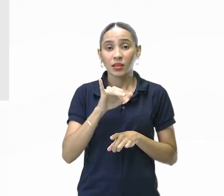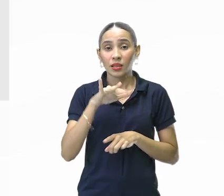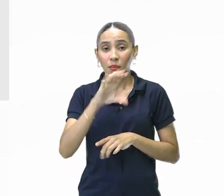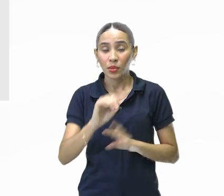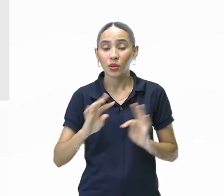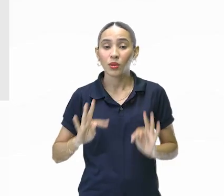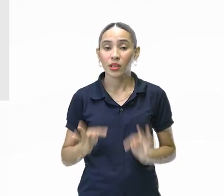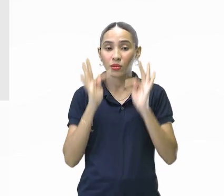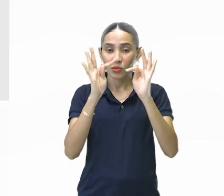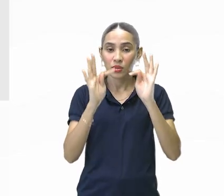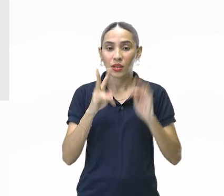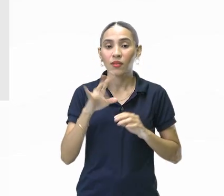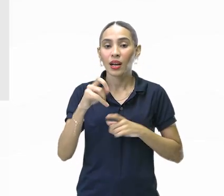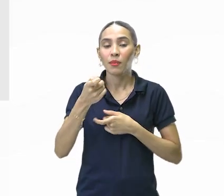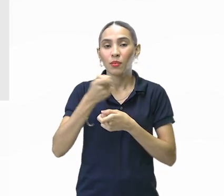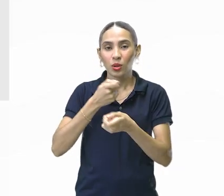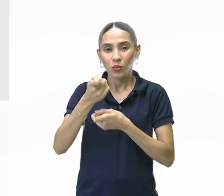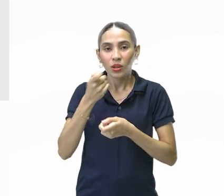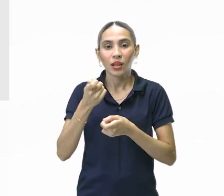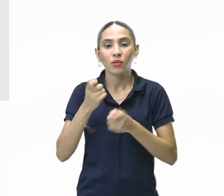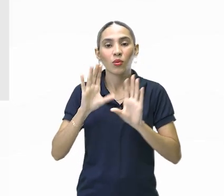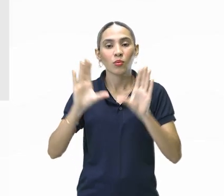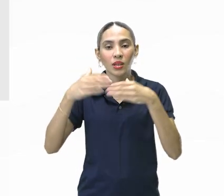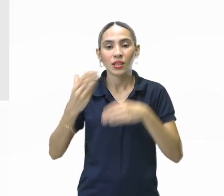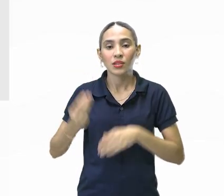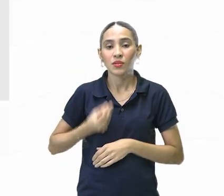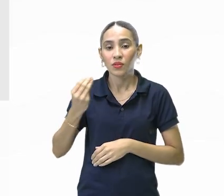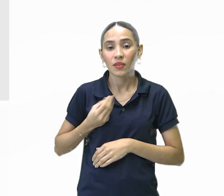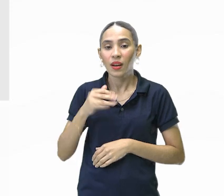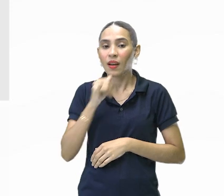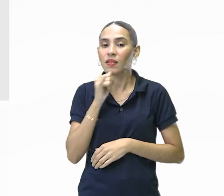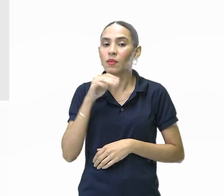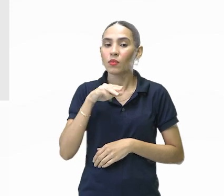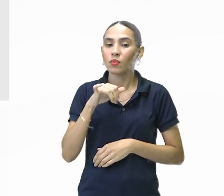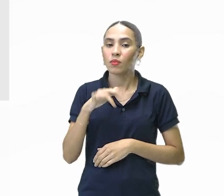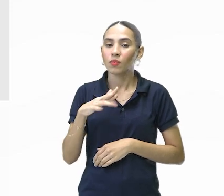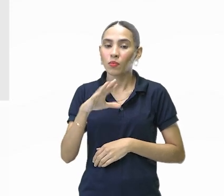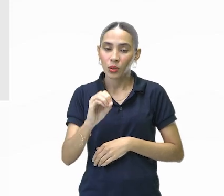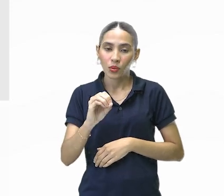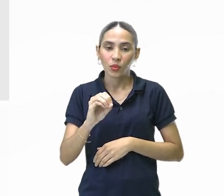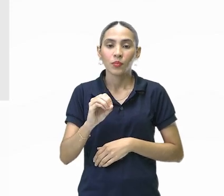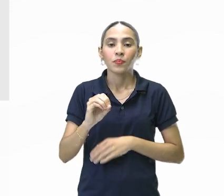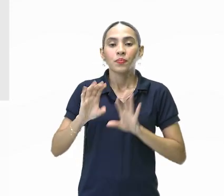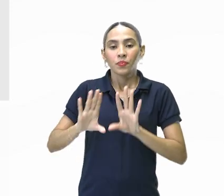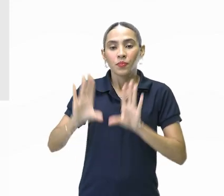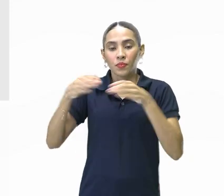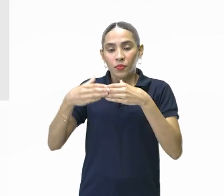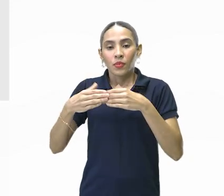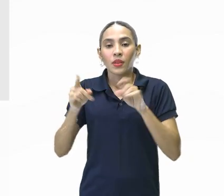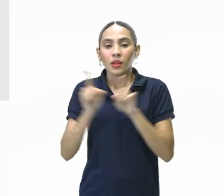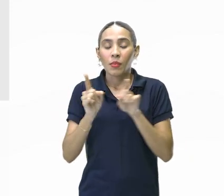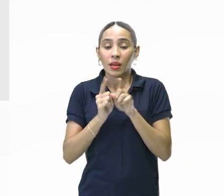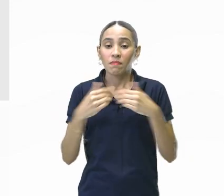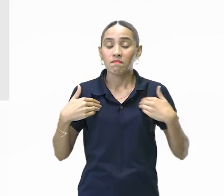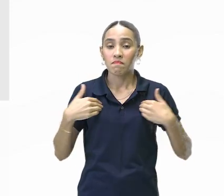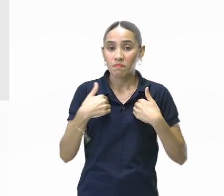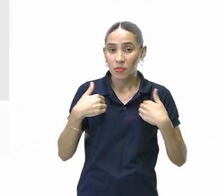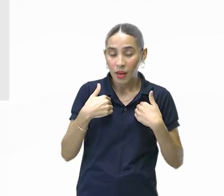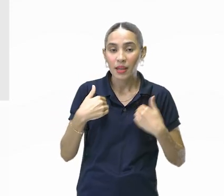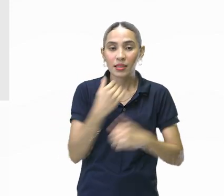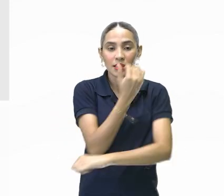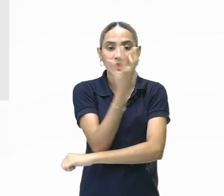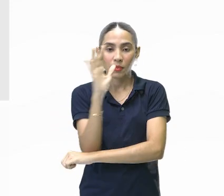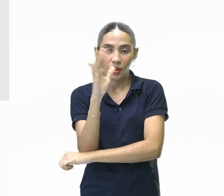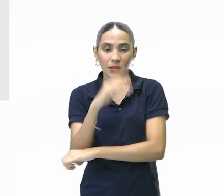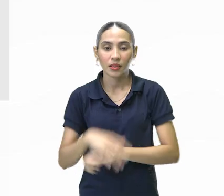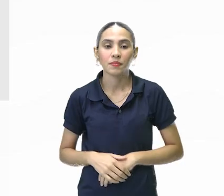vem manipular aí os seres vivos, né, como os micro-organismos, as plantas e os animais, por exemplo. O exemplo que eu